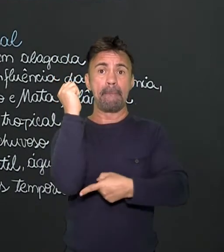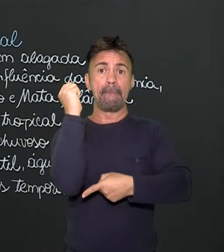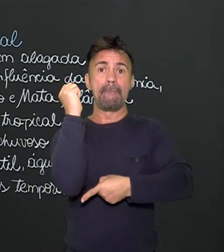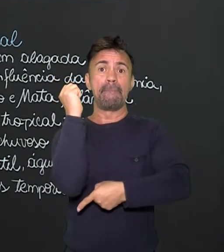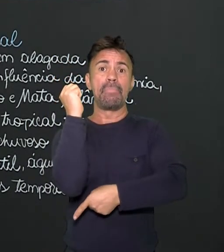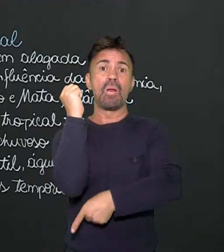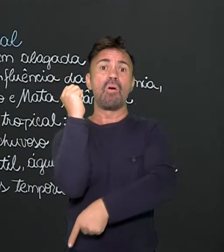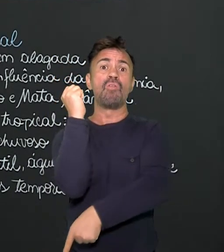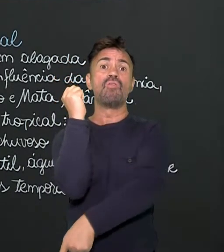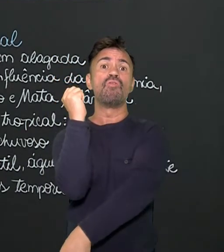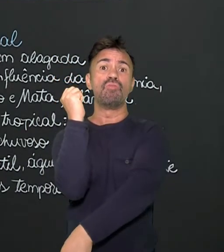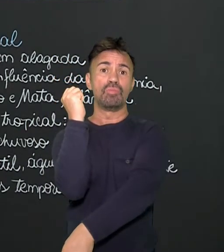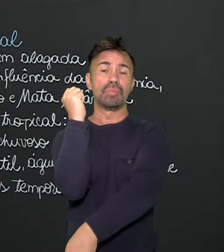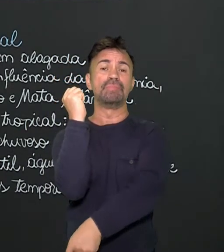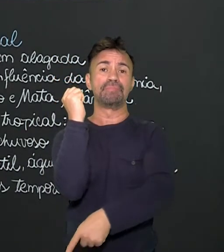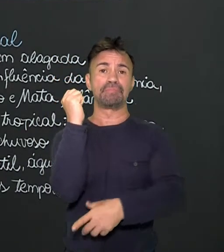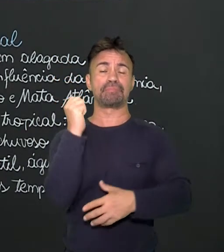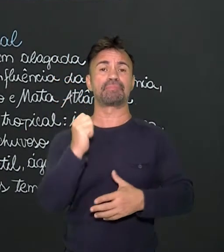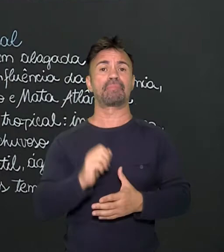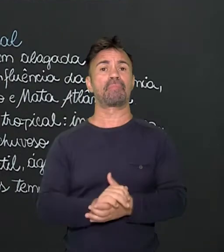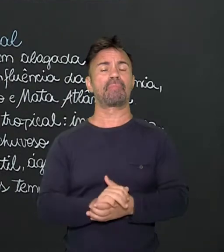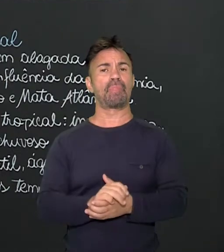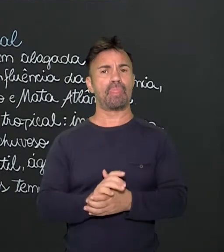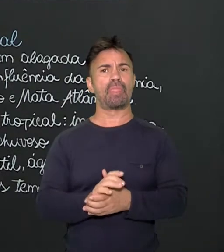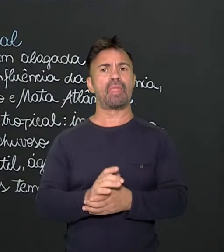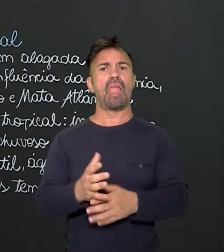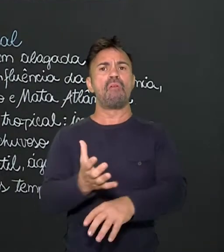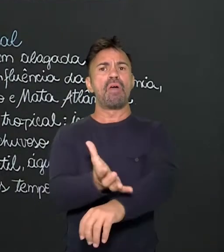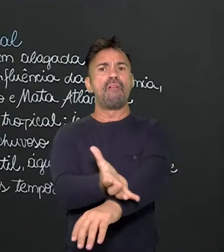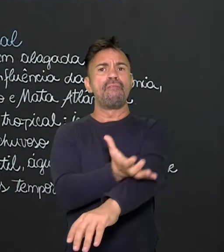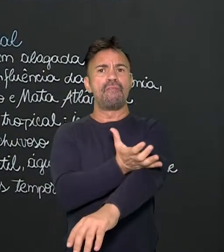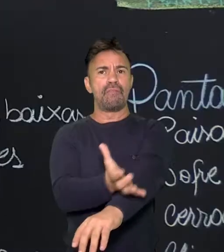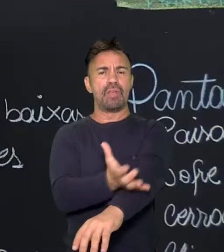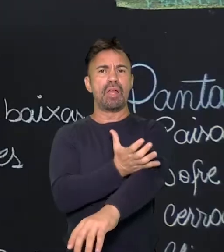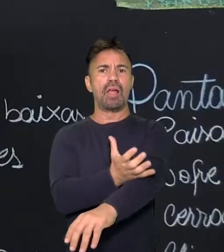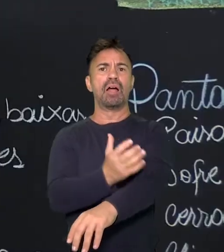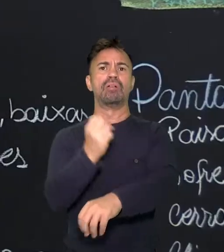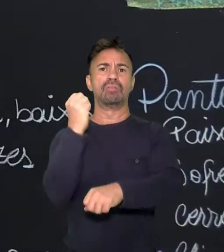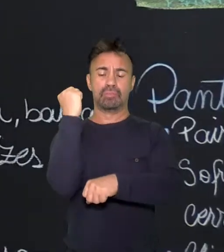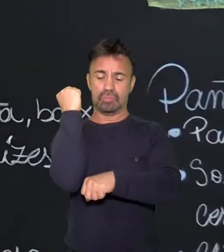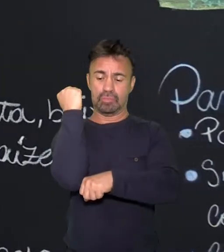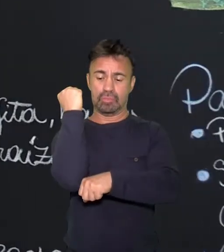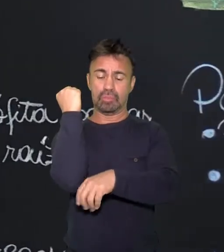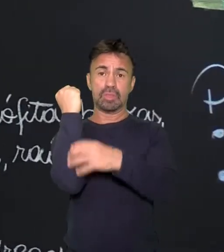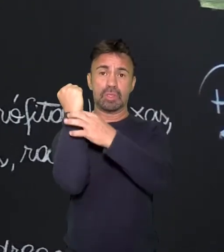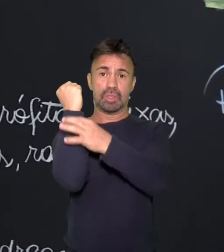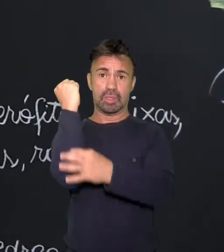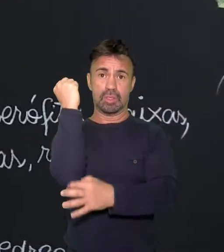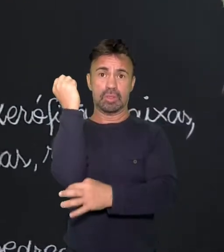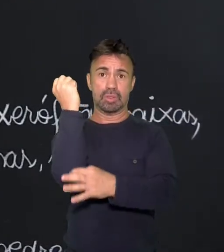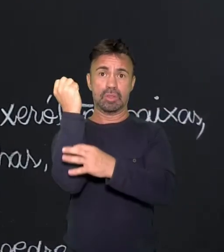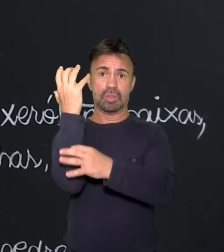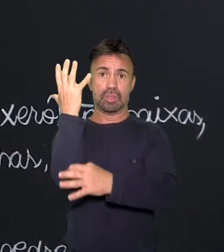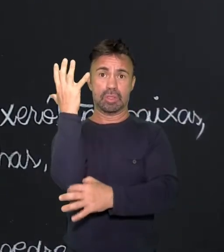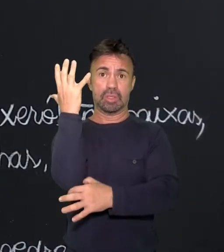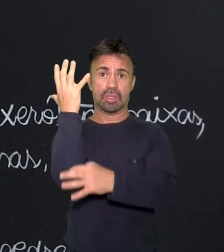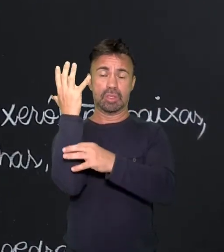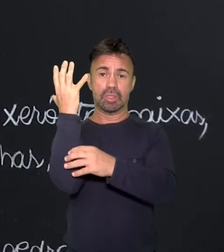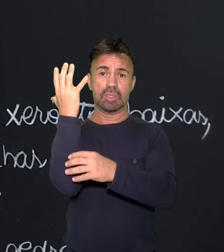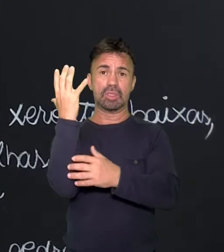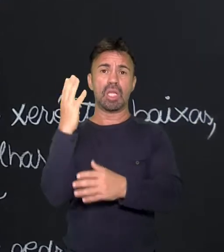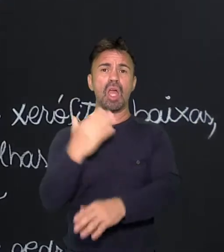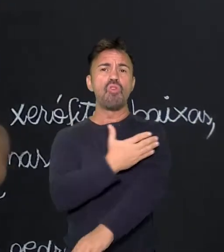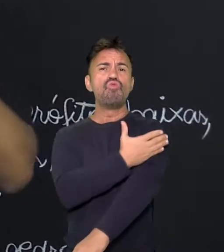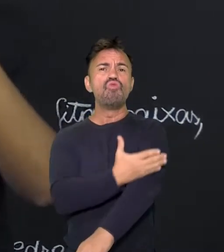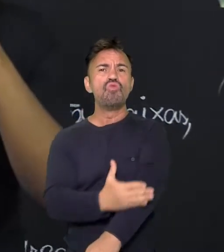avançam assim por metros e é interessante que é um tipo de vegetação. Esses caules, que na verdade são troncos devido à sua espessura,